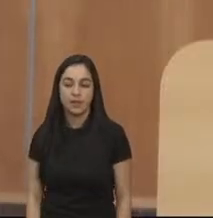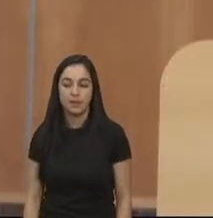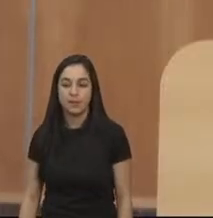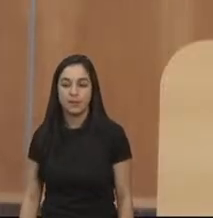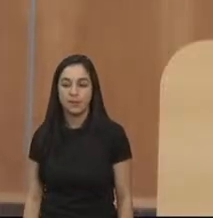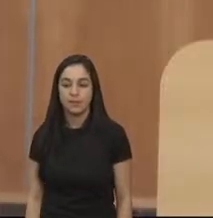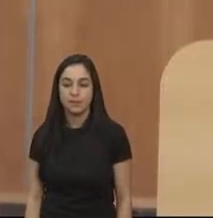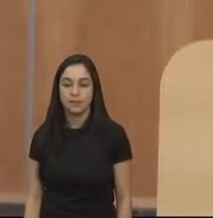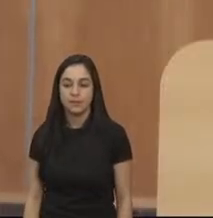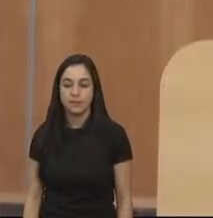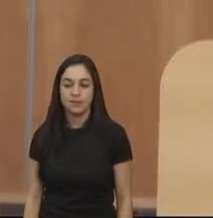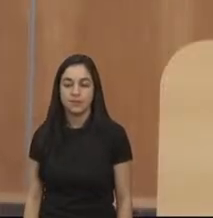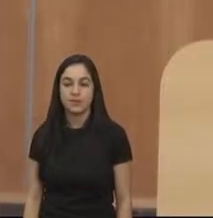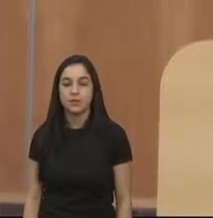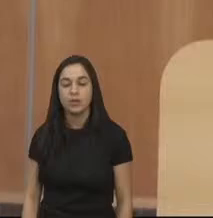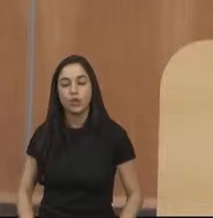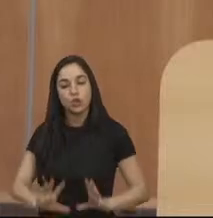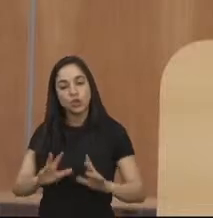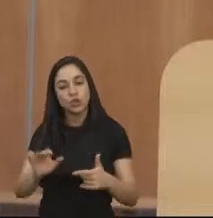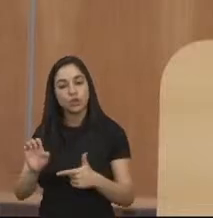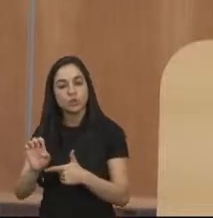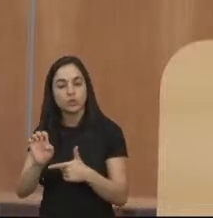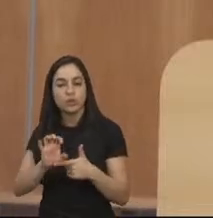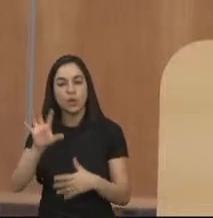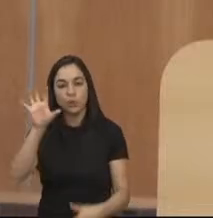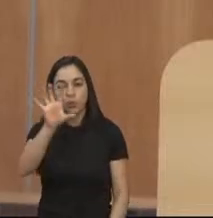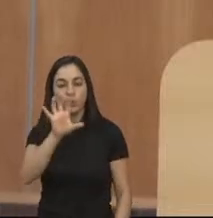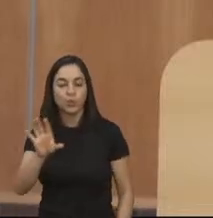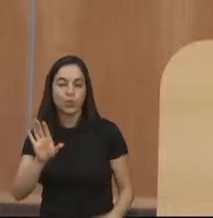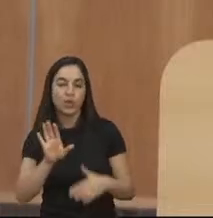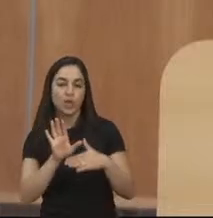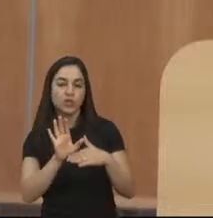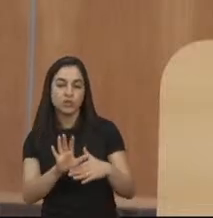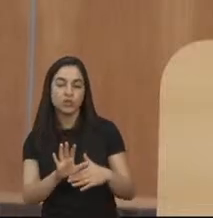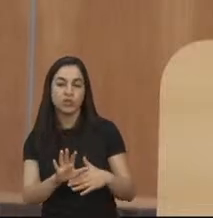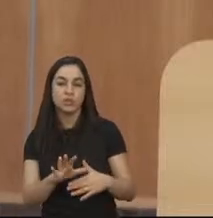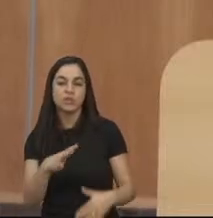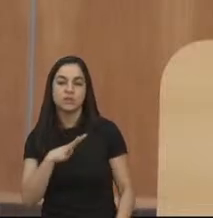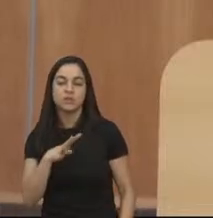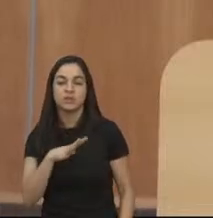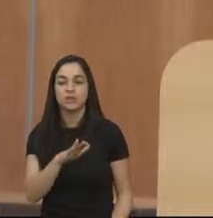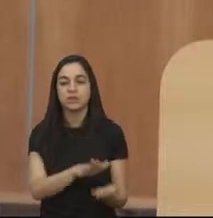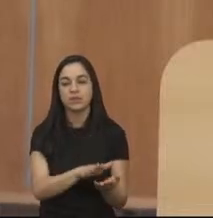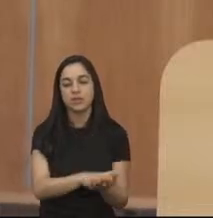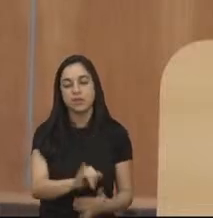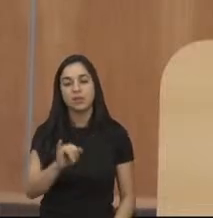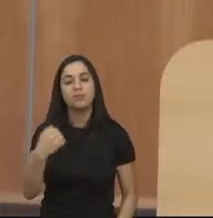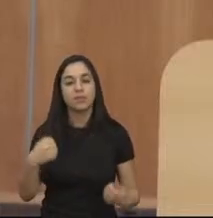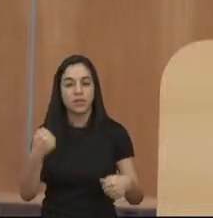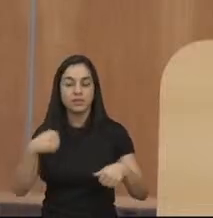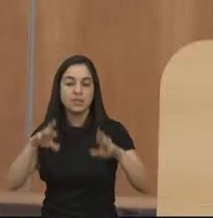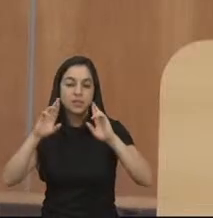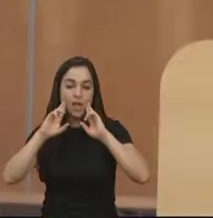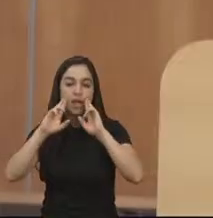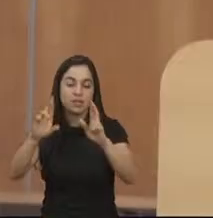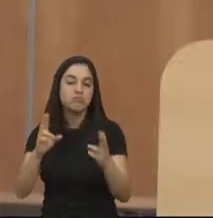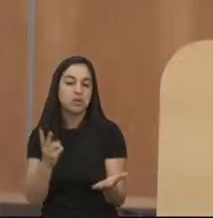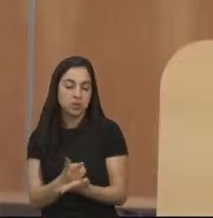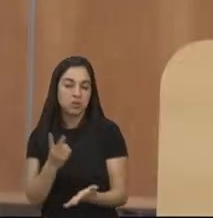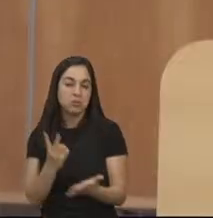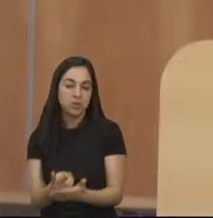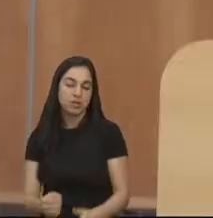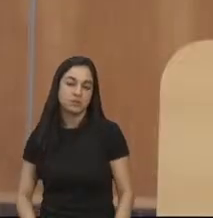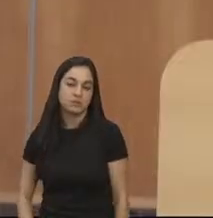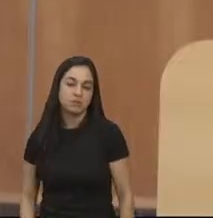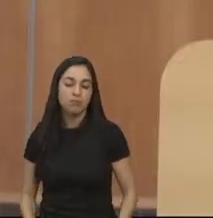outros estados, que ajudou a construir a cidade de Jacareí, está vendo que ele tem que ter o respeito mesmo. Tem que ser respeitado.